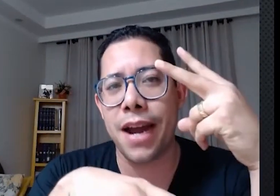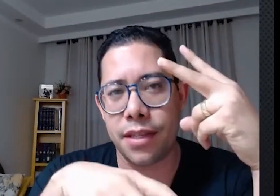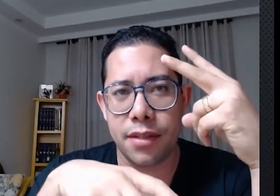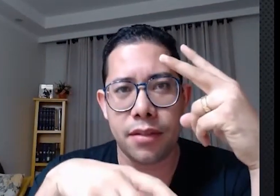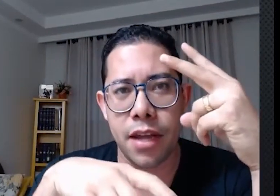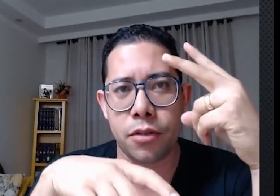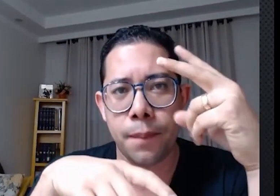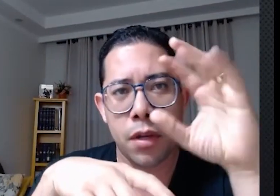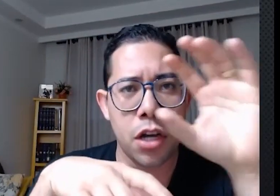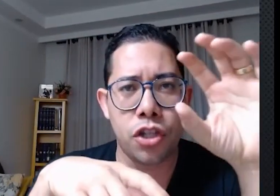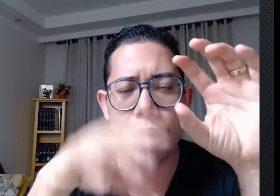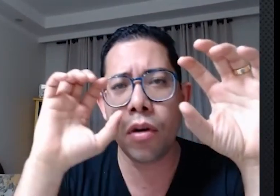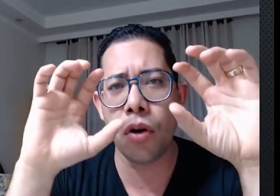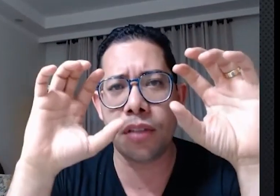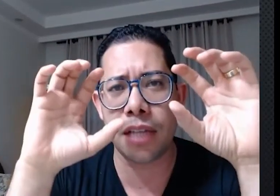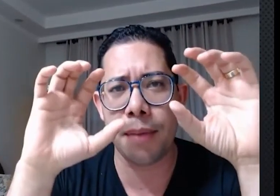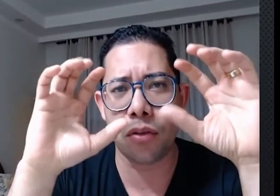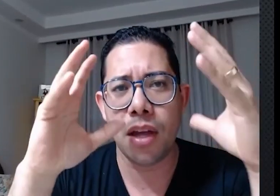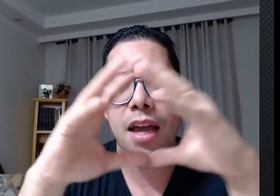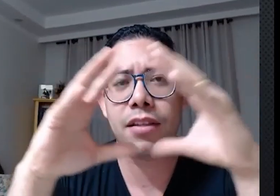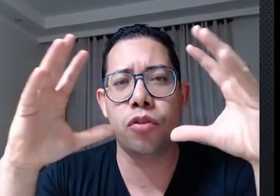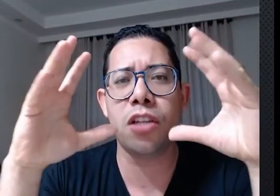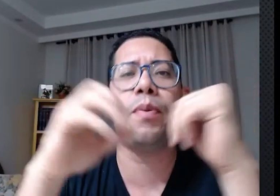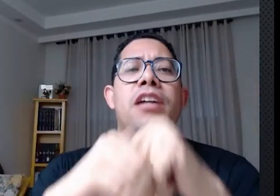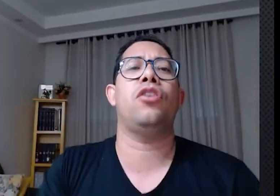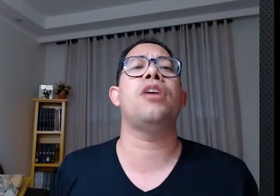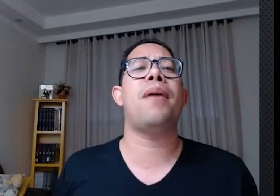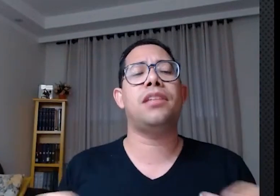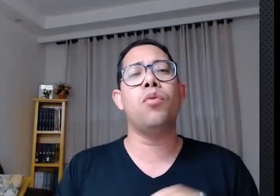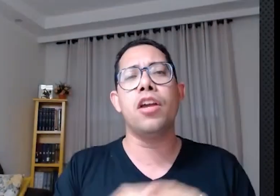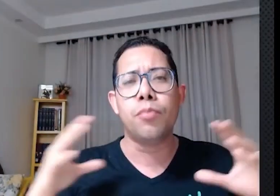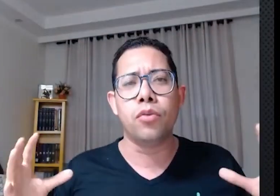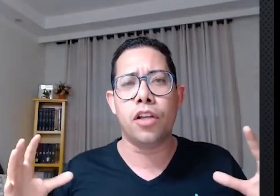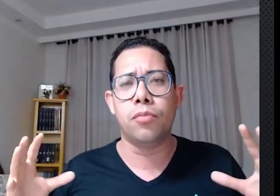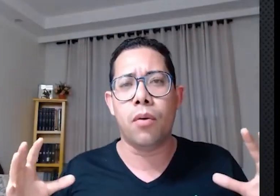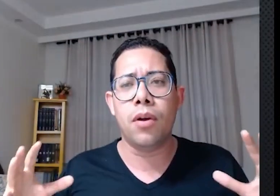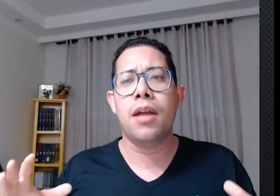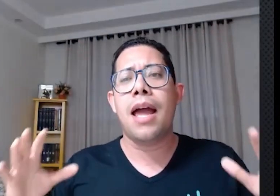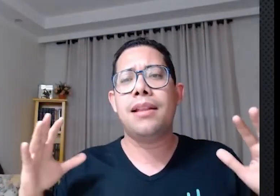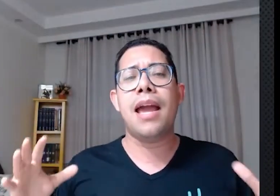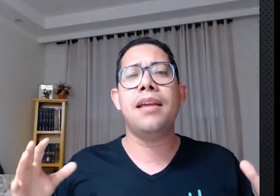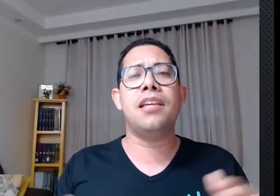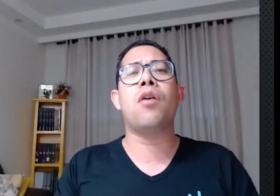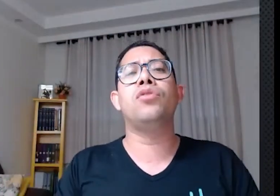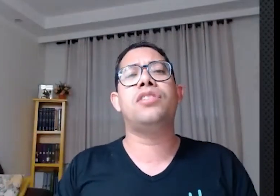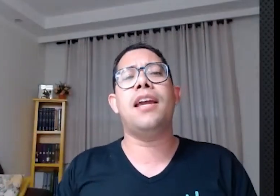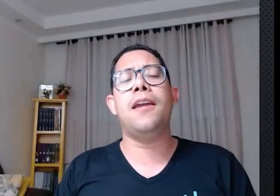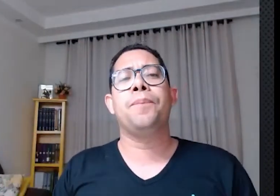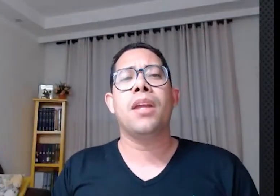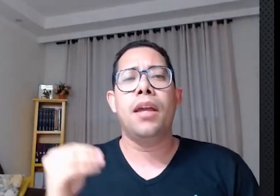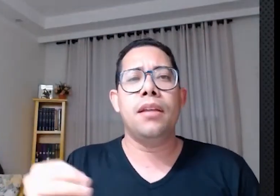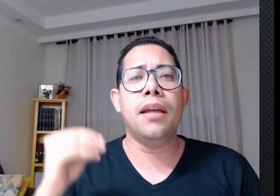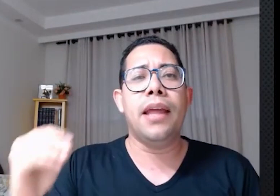2 partes, certo? Antigo e Novo Testamento. Essas 2 partes eu já passei um resumão do resumão. Até aí você já